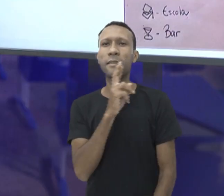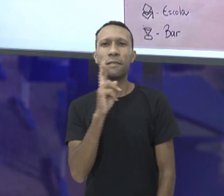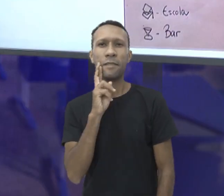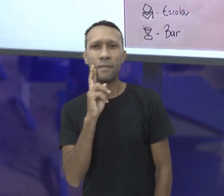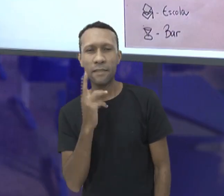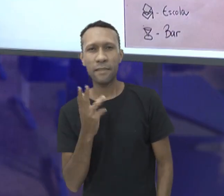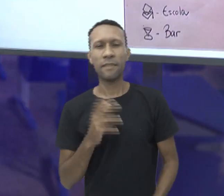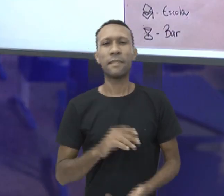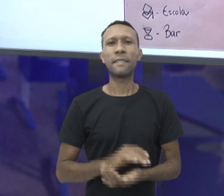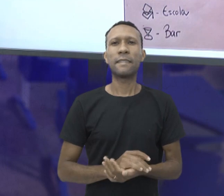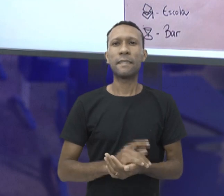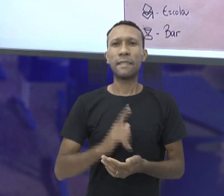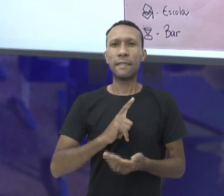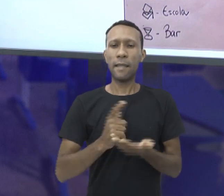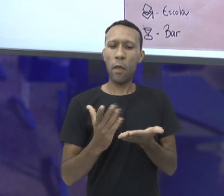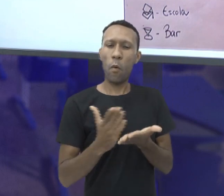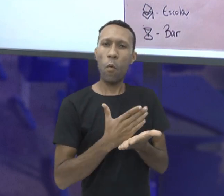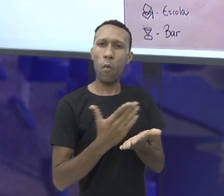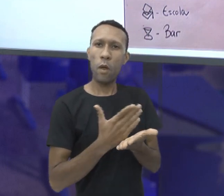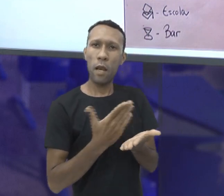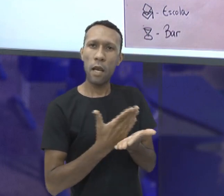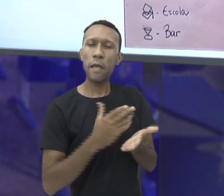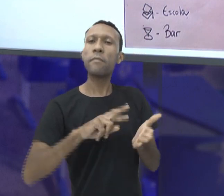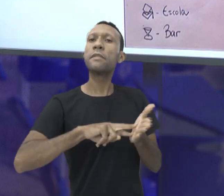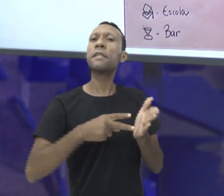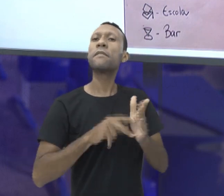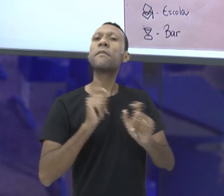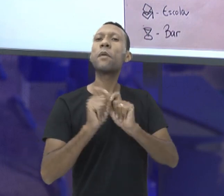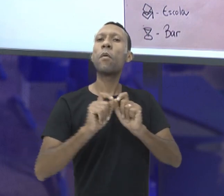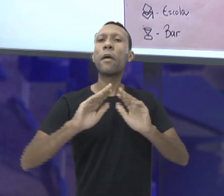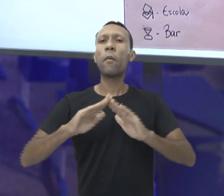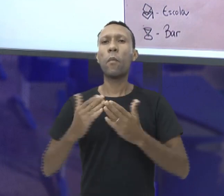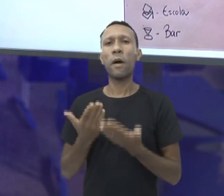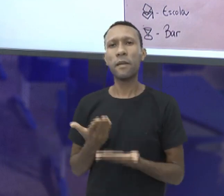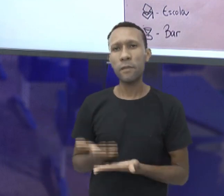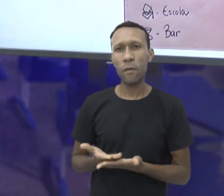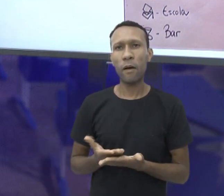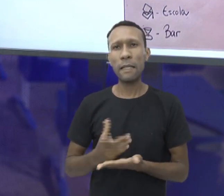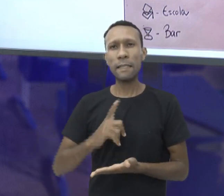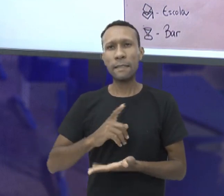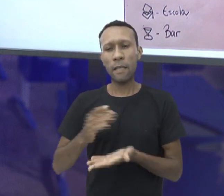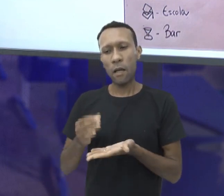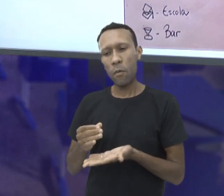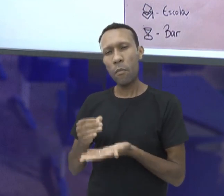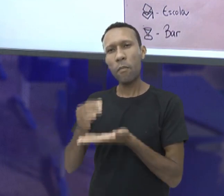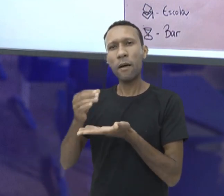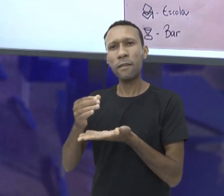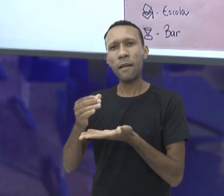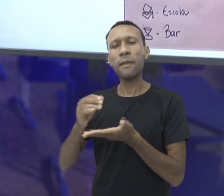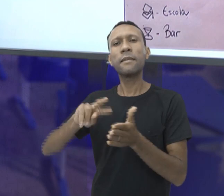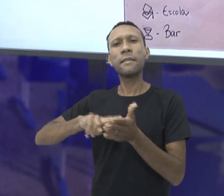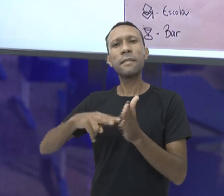livro, uma capa, é uma escola, e onde tem uma taça, um bar. Isso é uma legenda